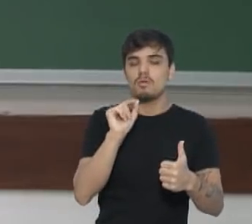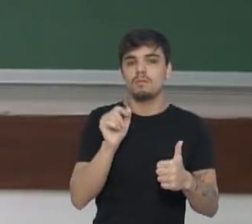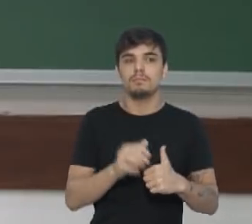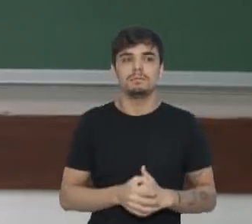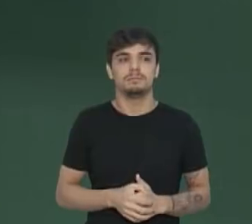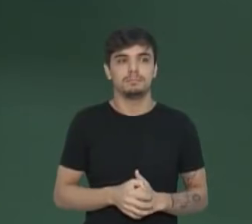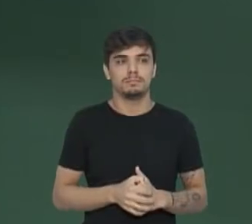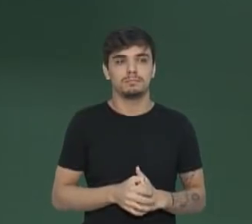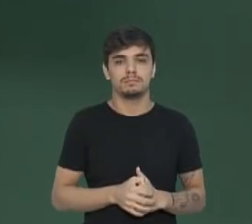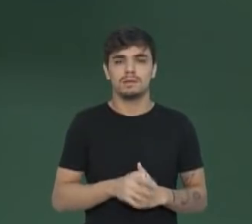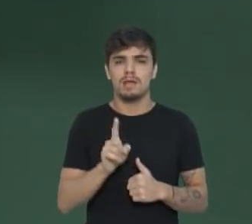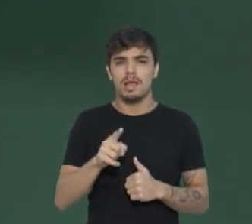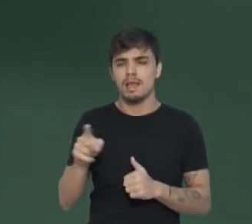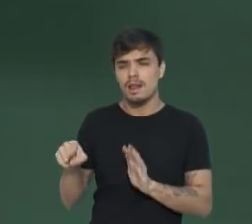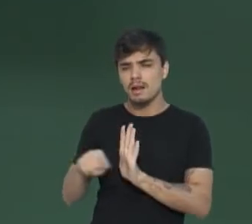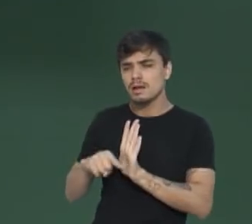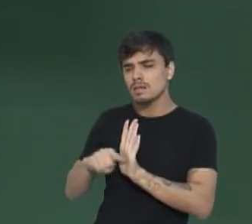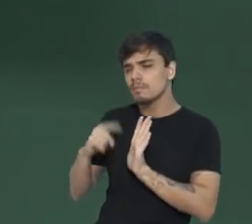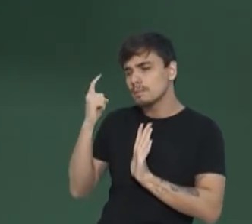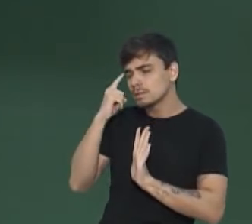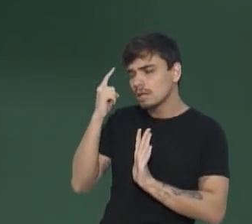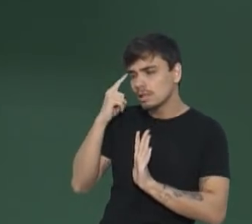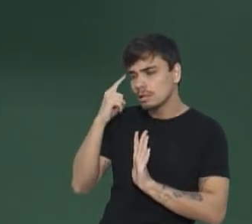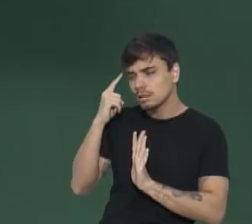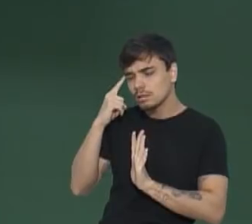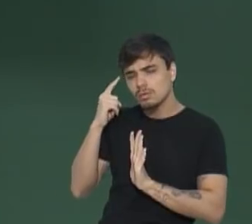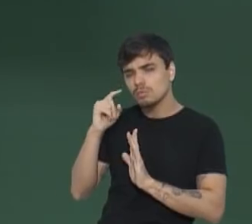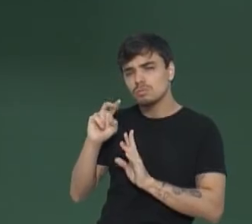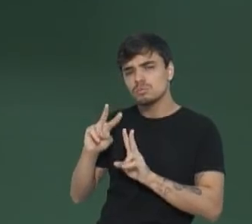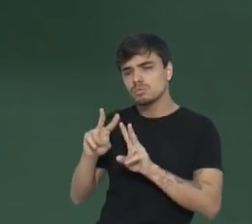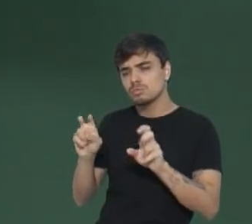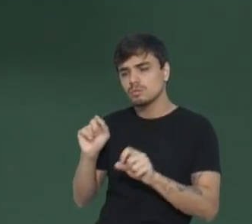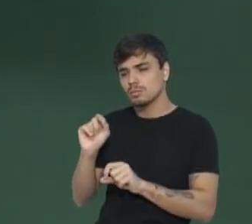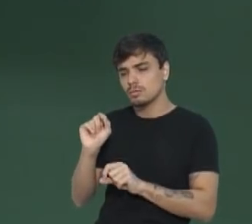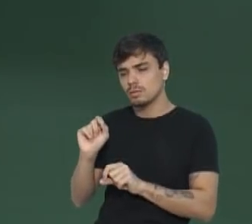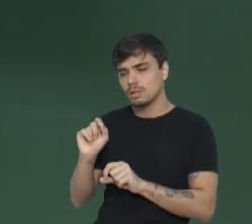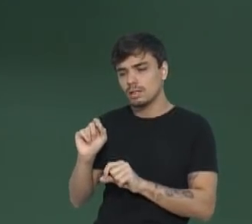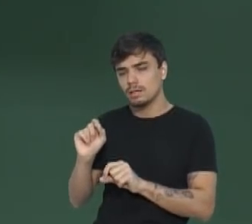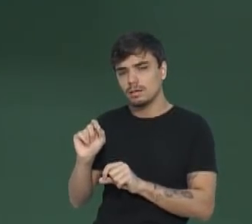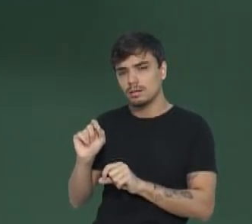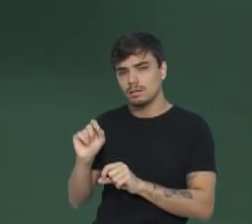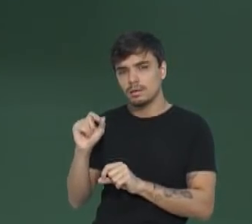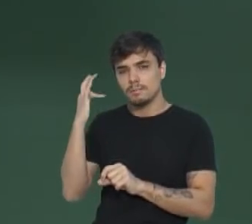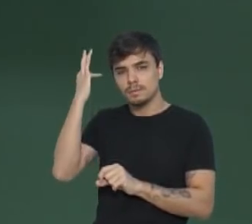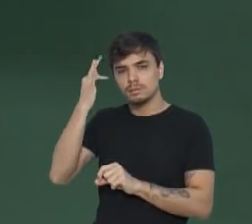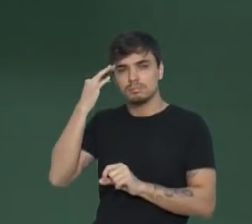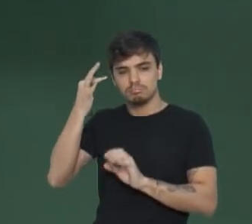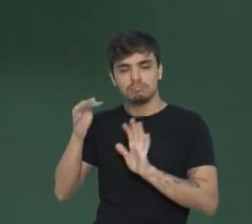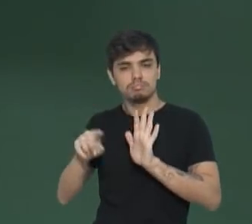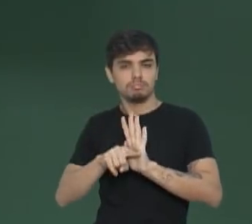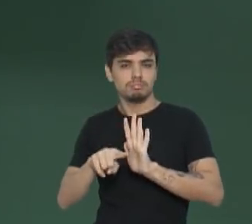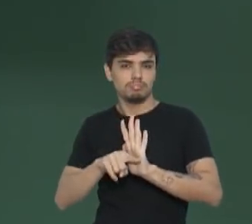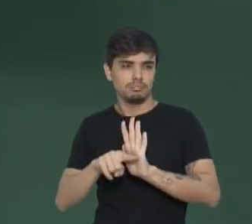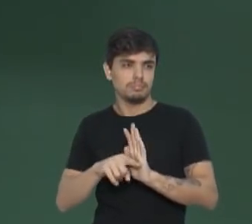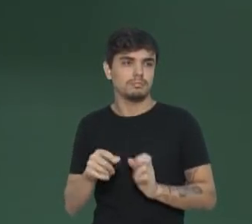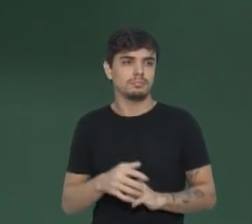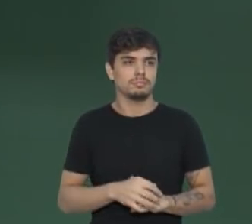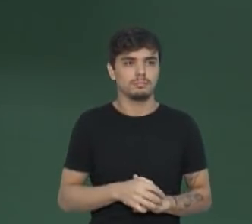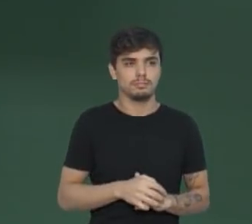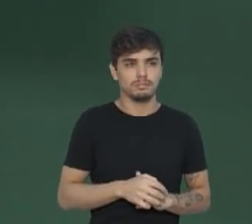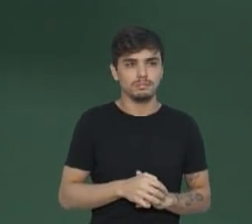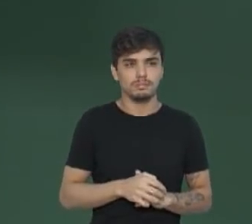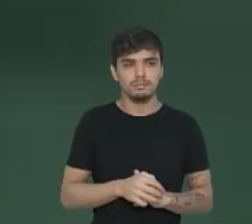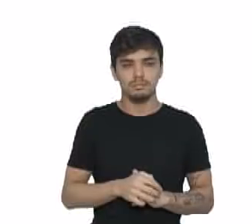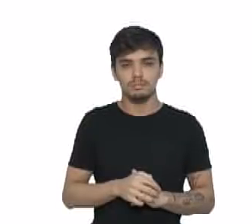anterior, que dizia que ele é um pessimista incondicional, sobre qualquer condições, ele seria um filósofo pessimista, né? Essa afirmativa